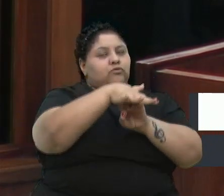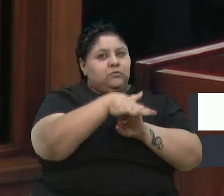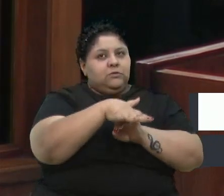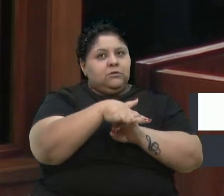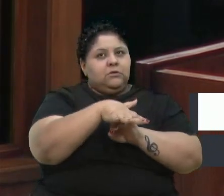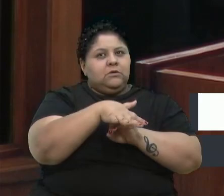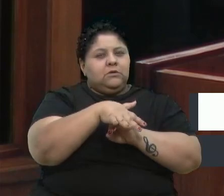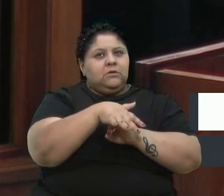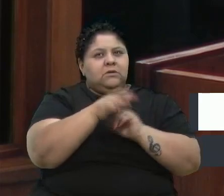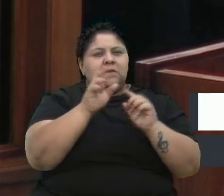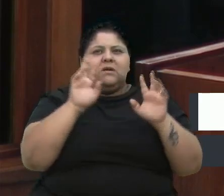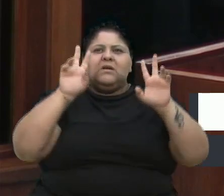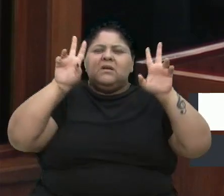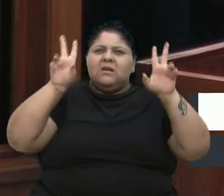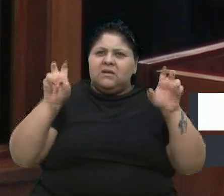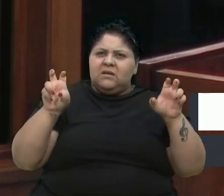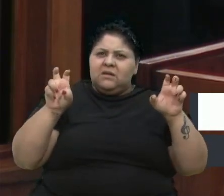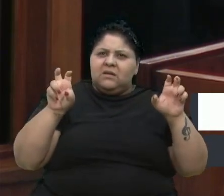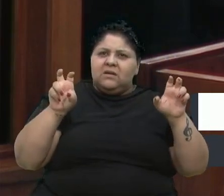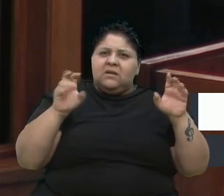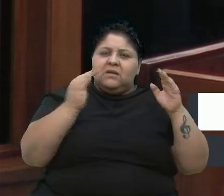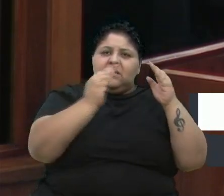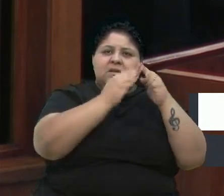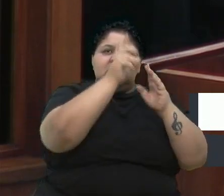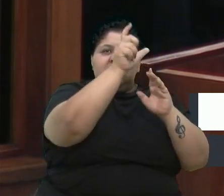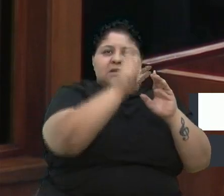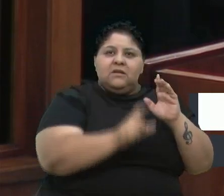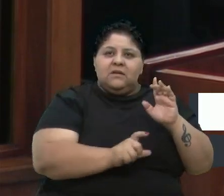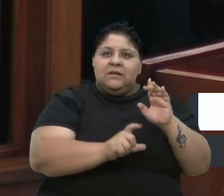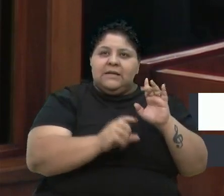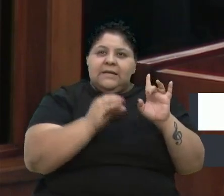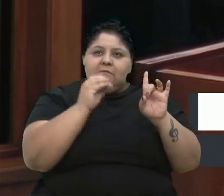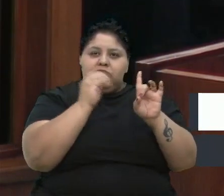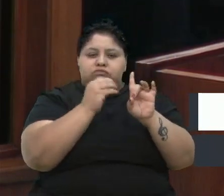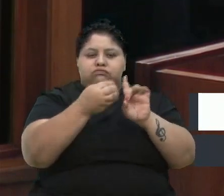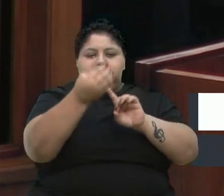referente com o tema dos moradores em situação de rua.